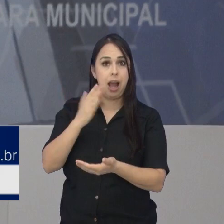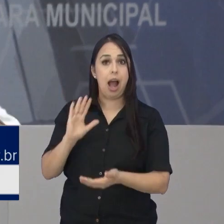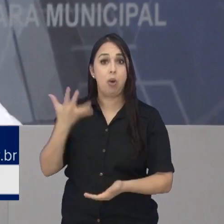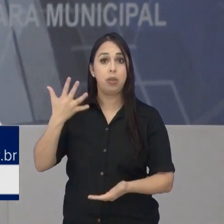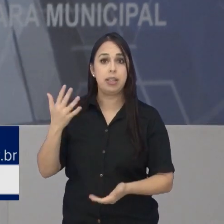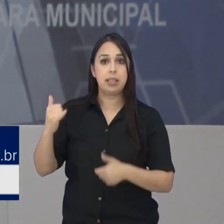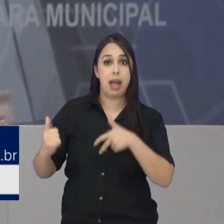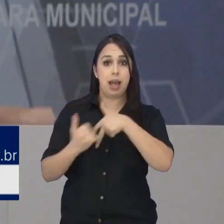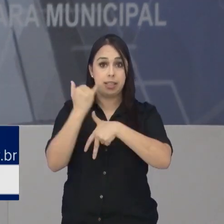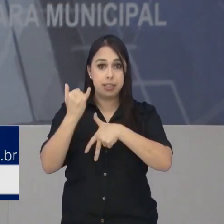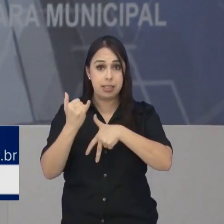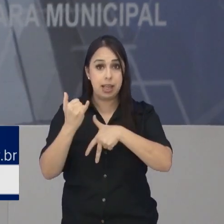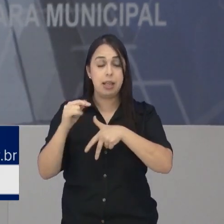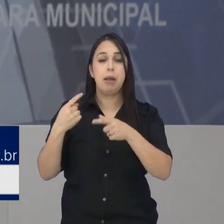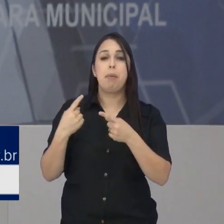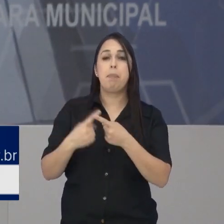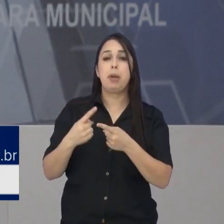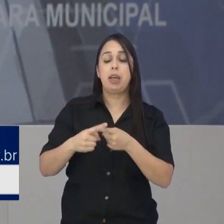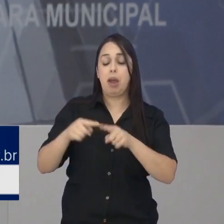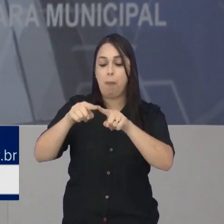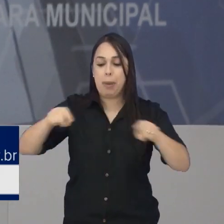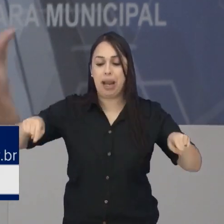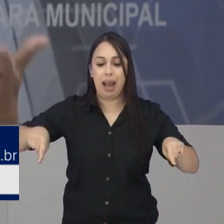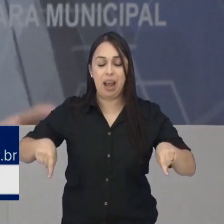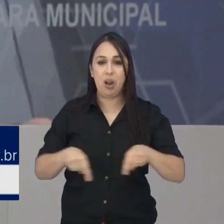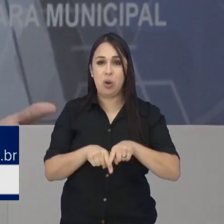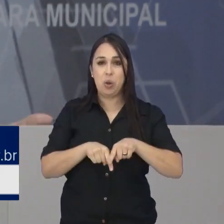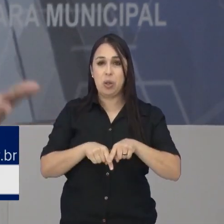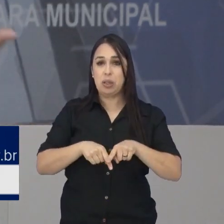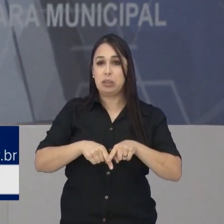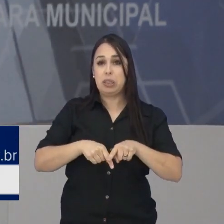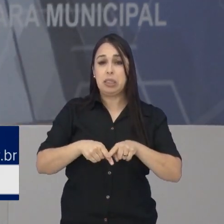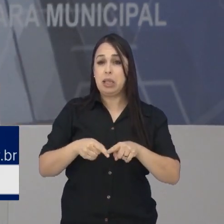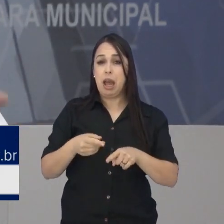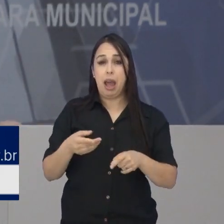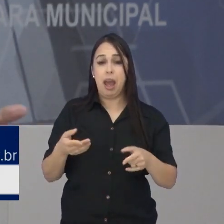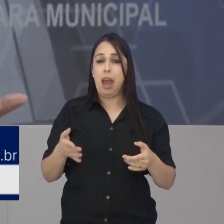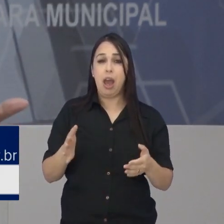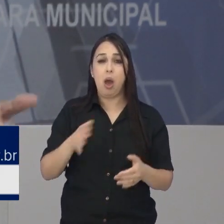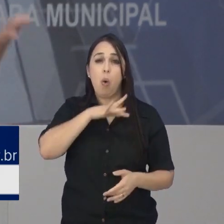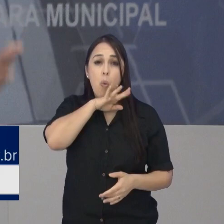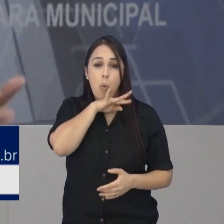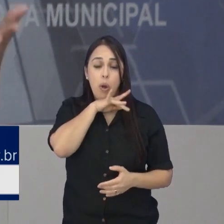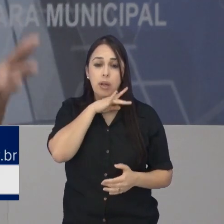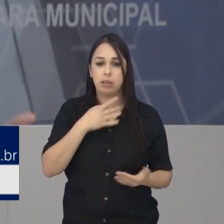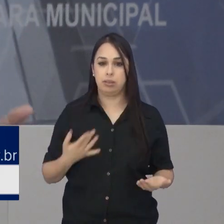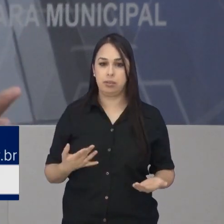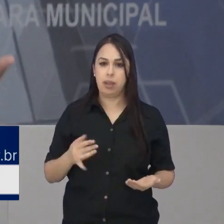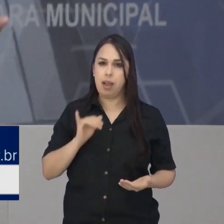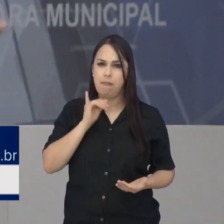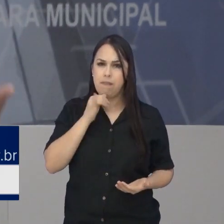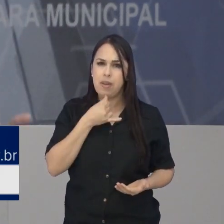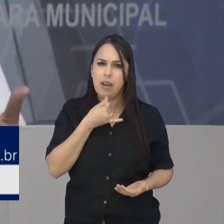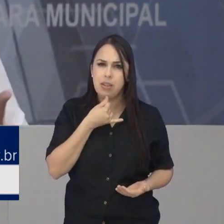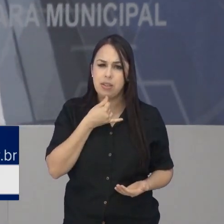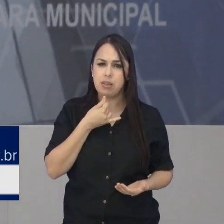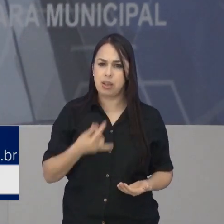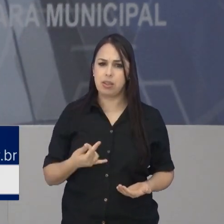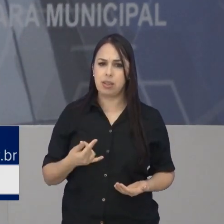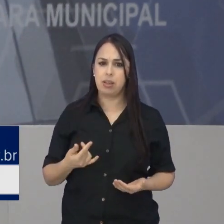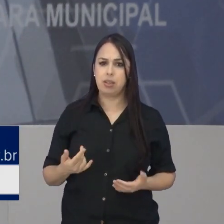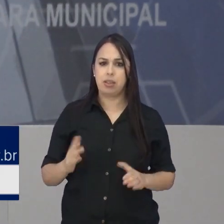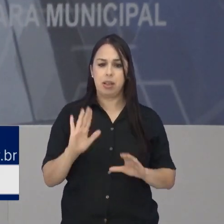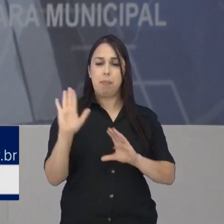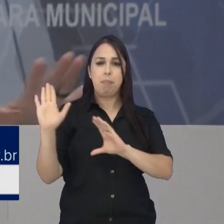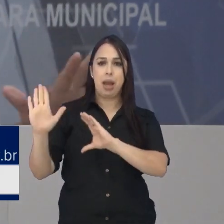por conta da precariedade do espaço. E agora, o que vem aqui, infelizmente, o que estão mandando aqui para casa